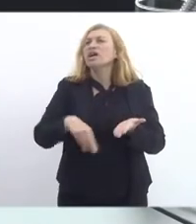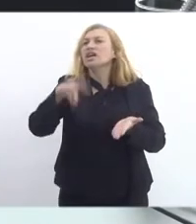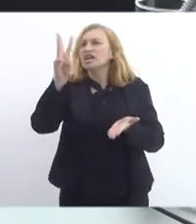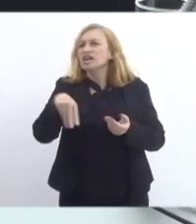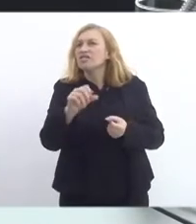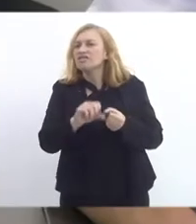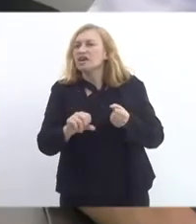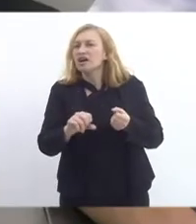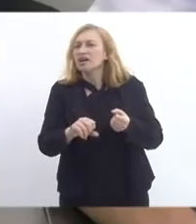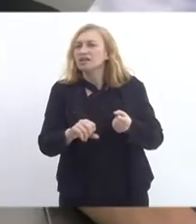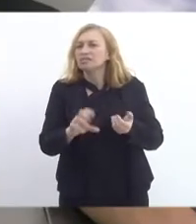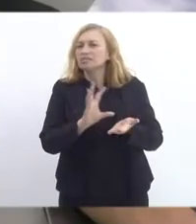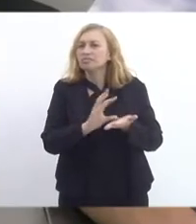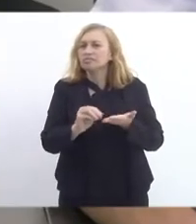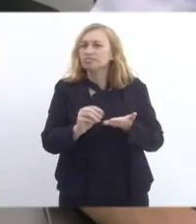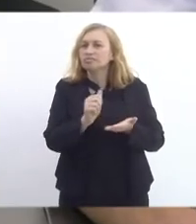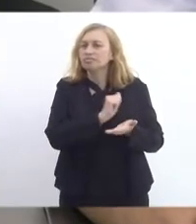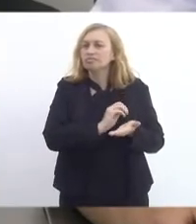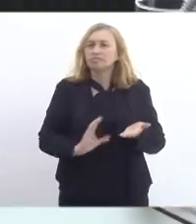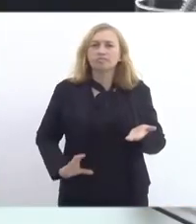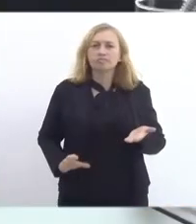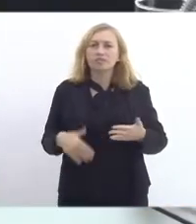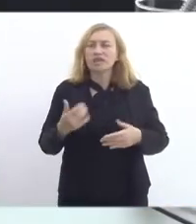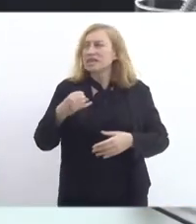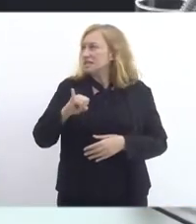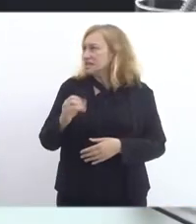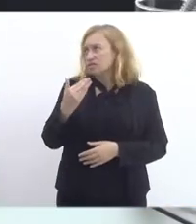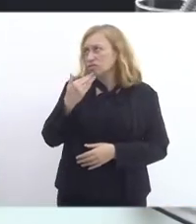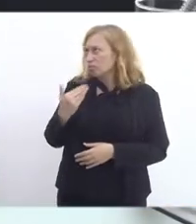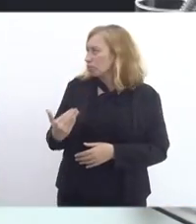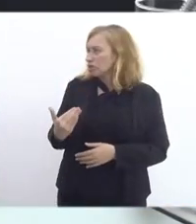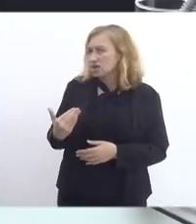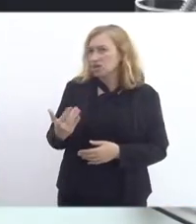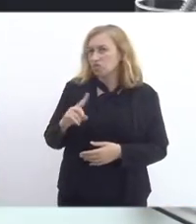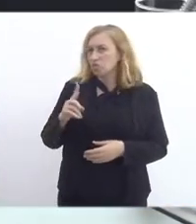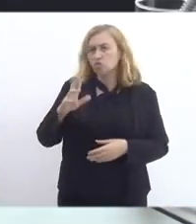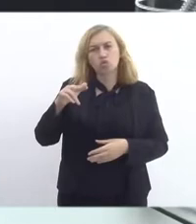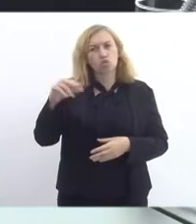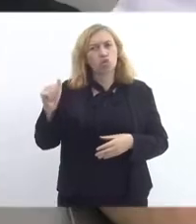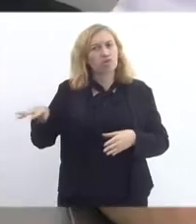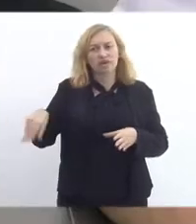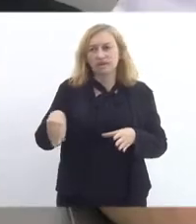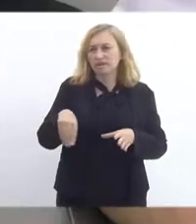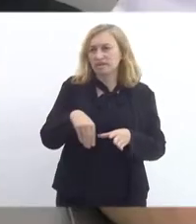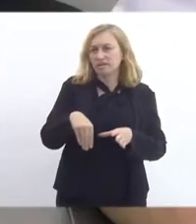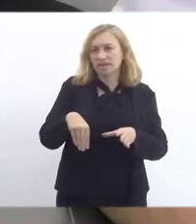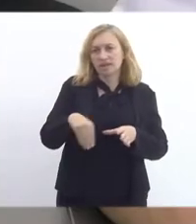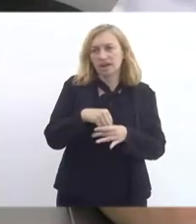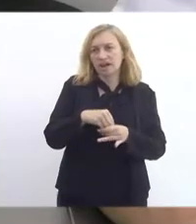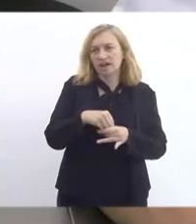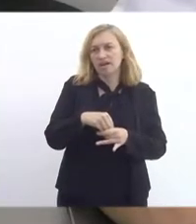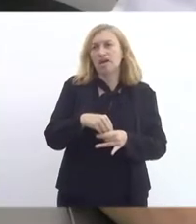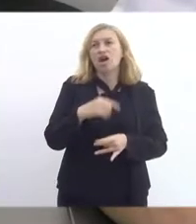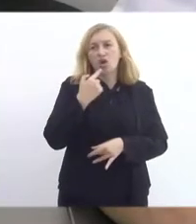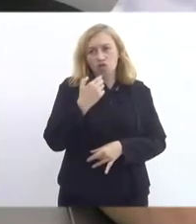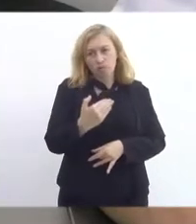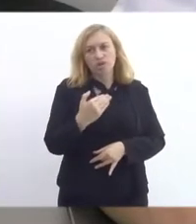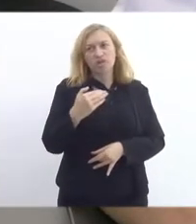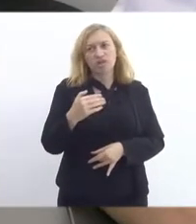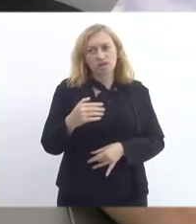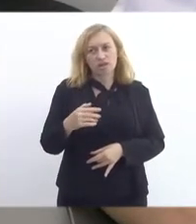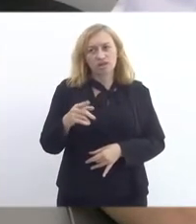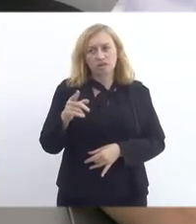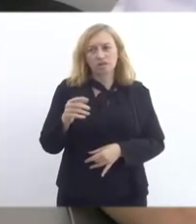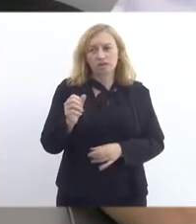o presidente André Siciliano. Não, eu já pedi para ele. Se o senhor não pedir, não vai entrar nunca. Eu já pedi. Se o senhor não pedir, eu vou pedir pelo senhor.